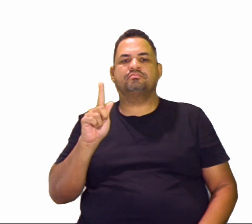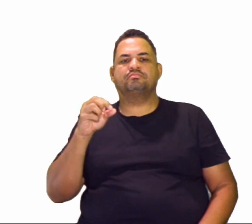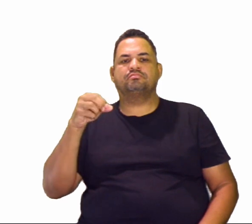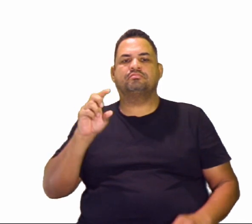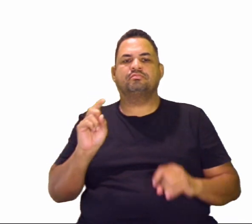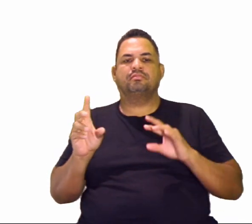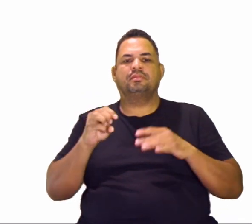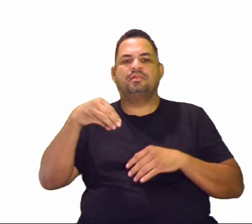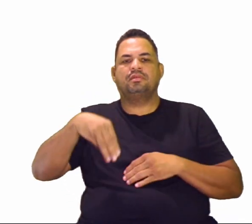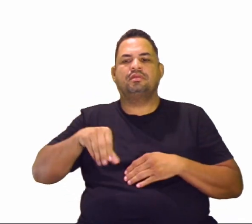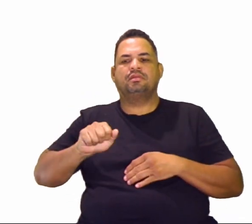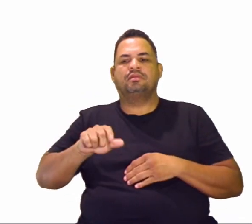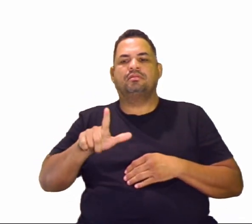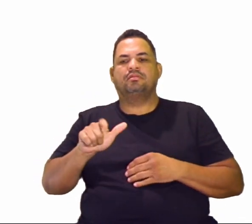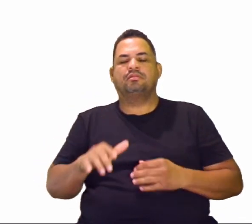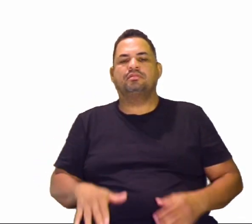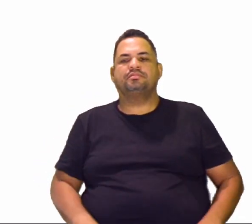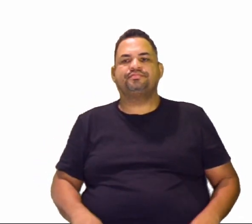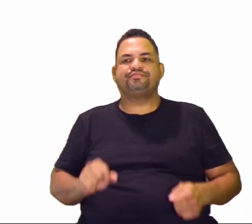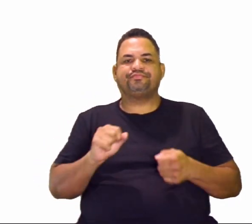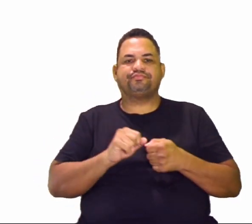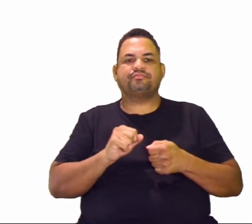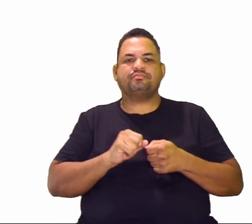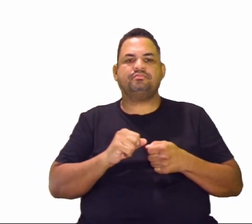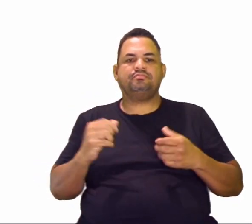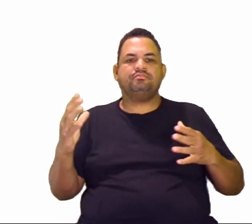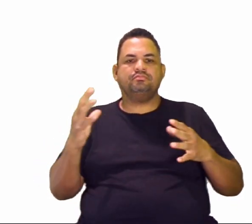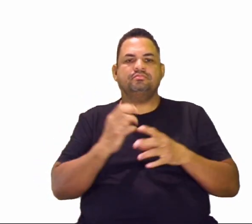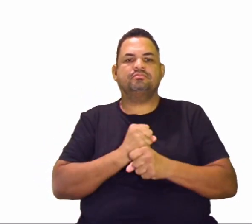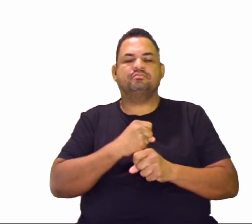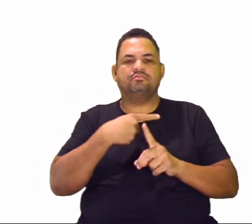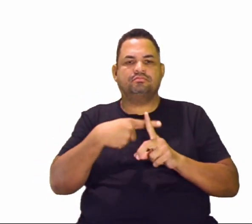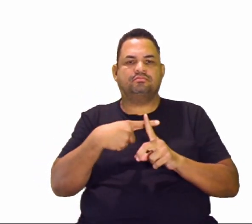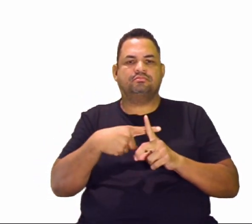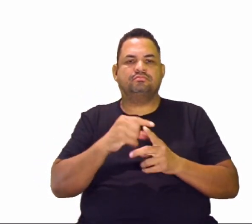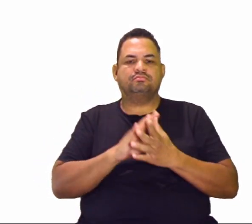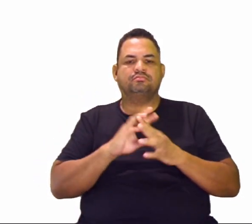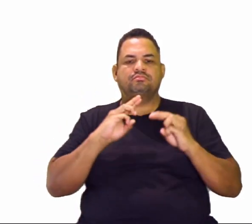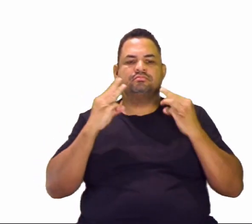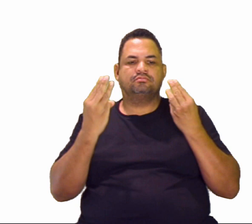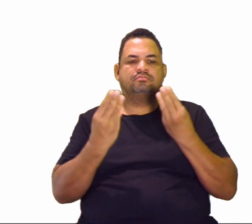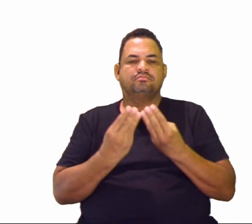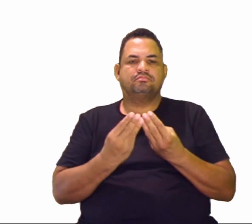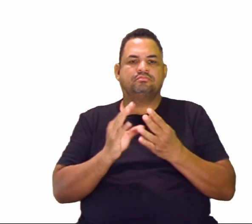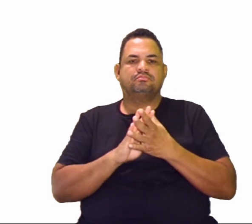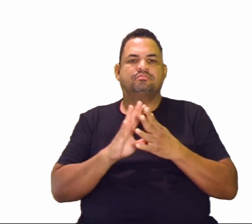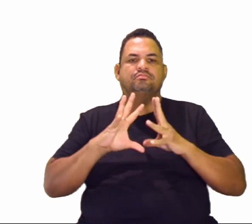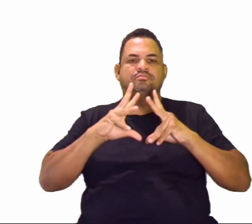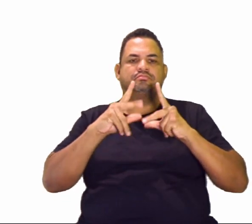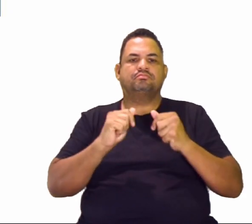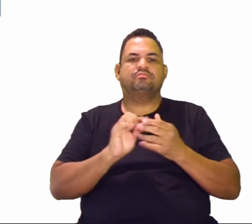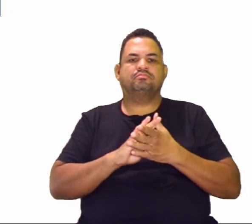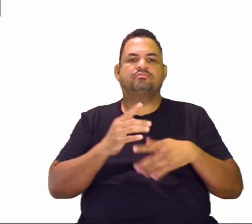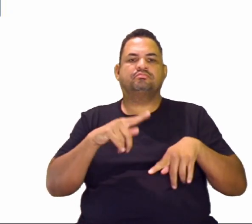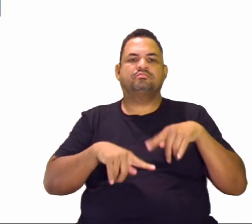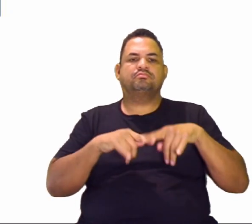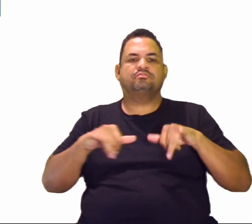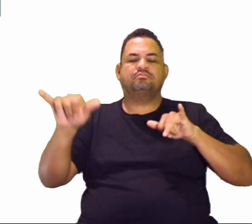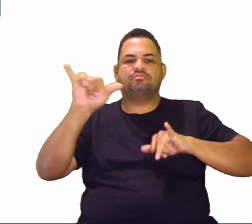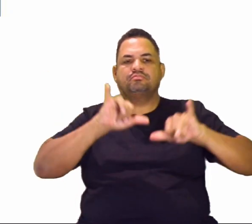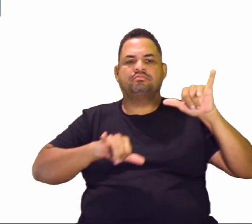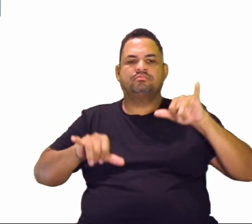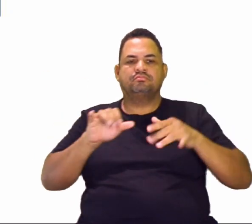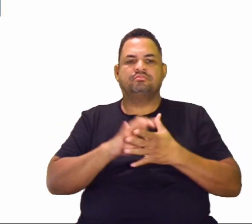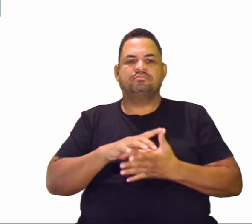mol. Daí, fazendo a somatória das massas molares de todos os elementos químicos,